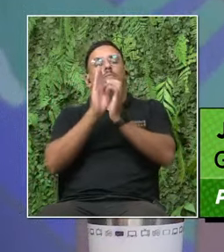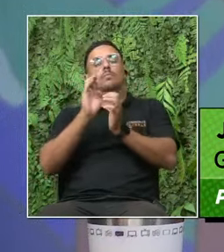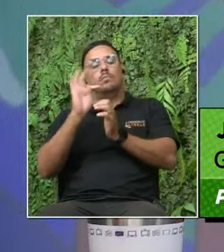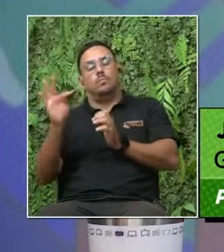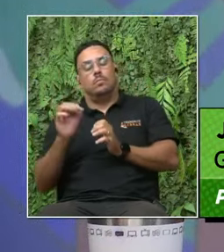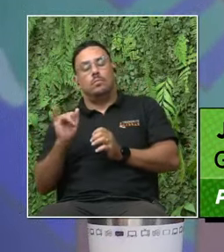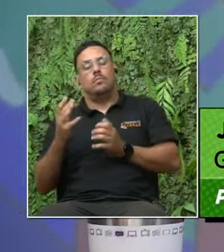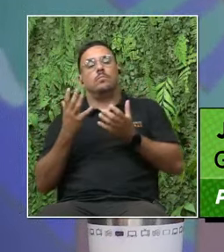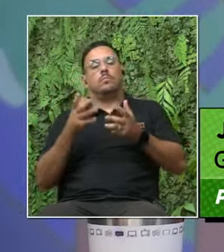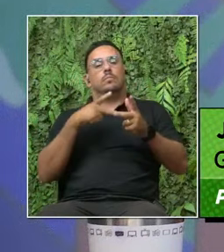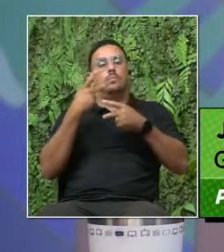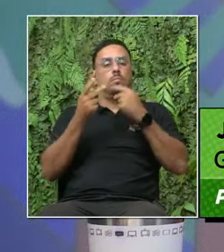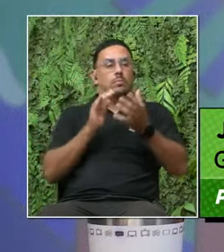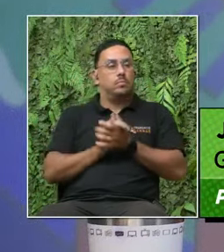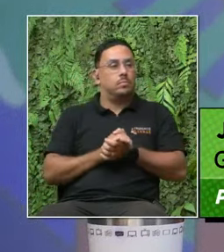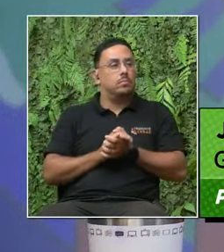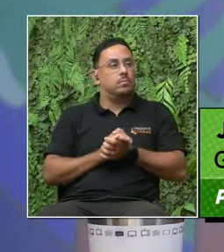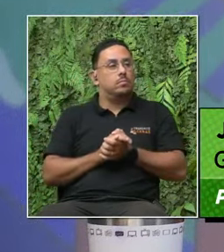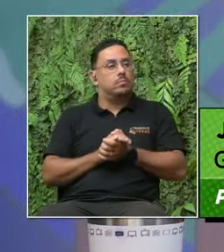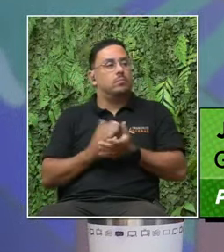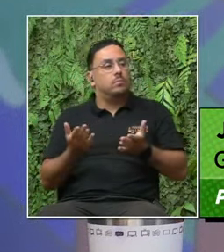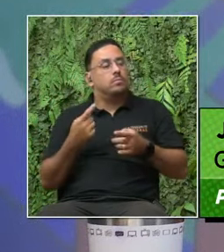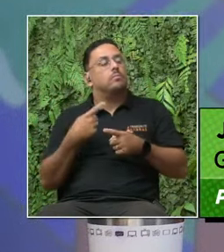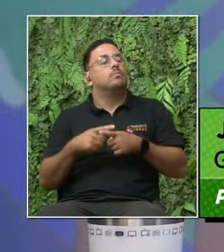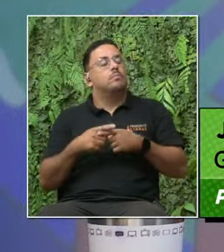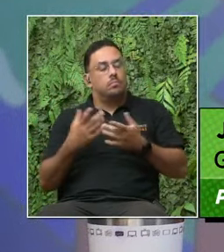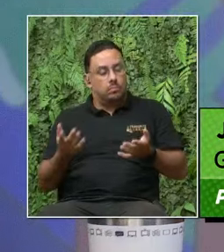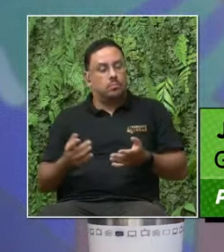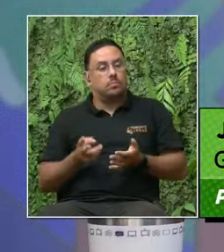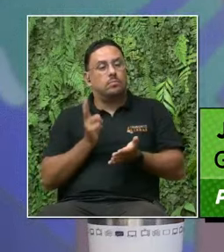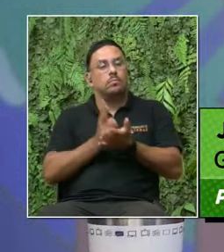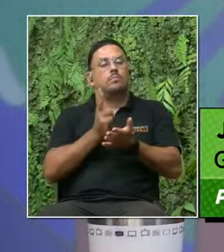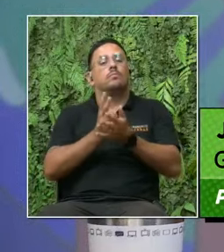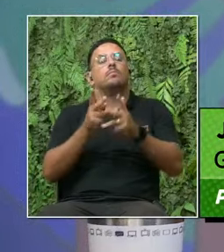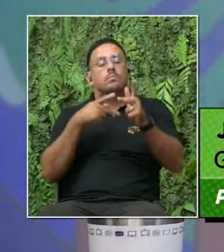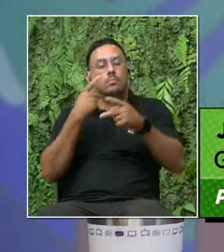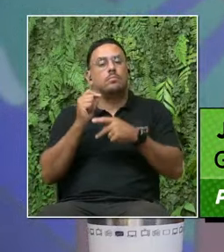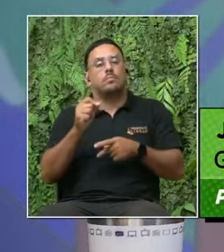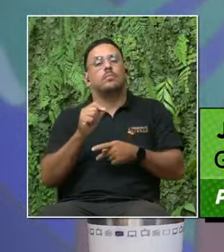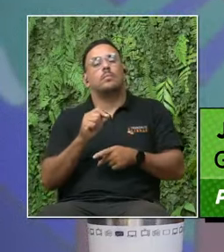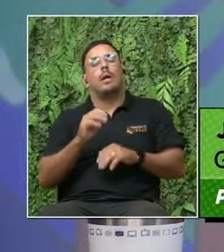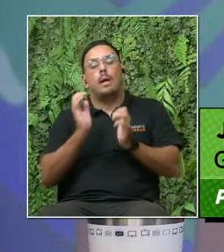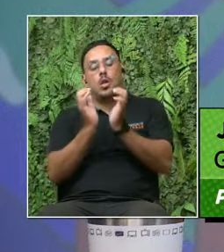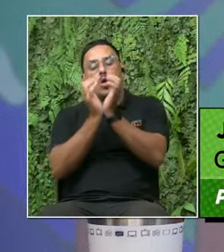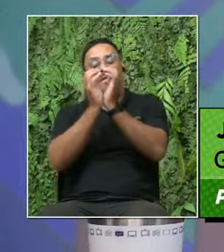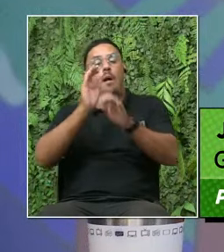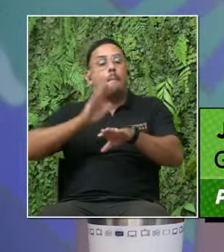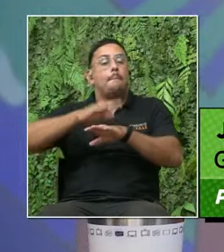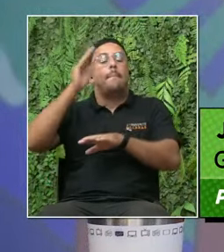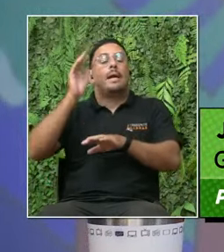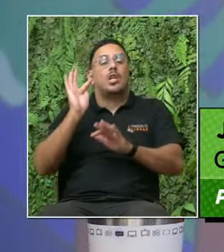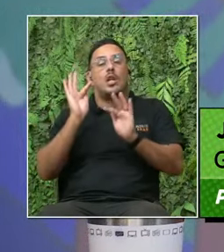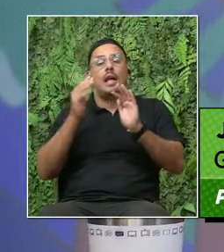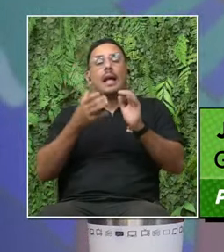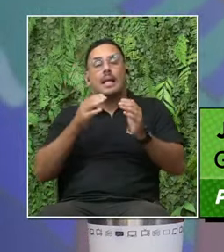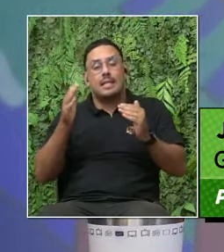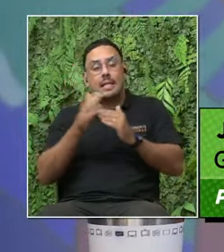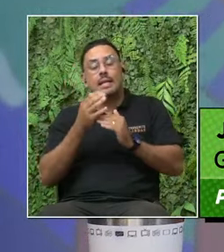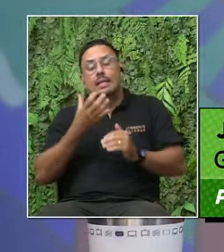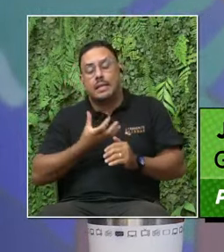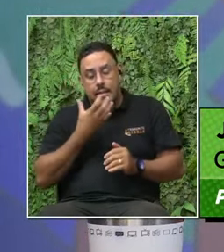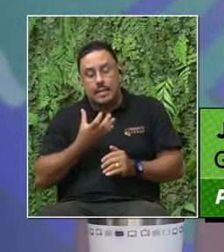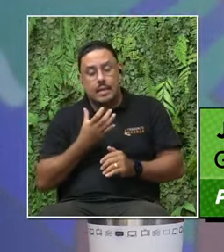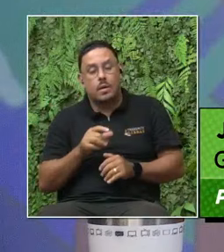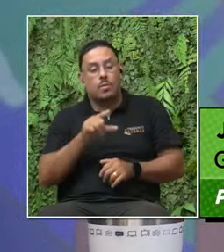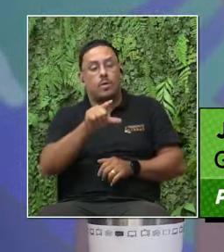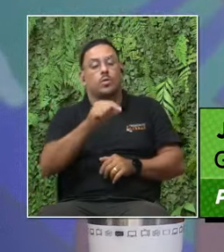gente esqueceu de falar na hora mas vamos falar agora porque é sempre bom te lembrar quem tiver mais troféus ao final da temporada né vai indicar